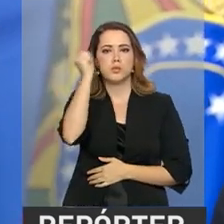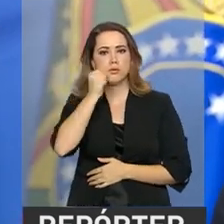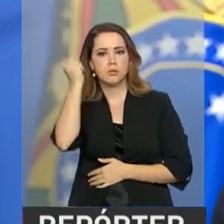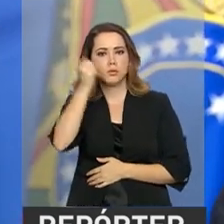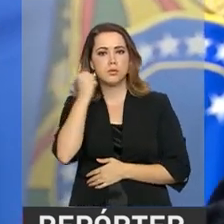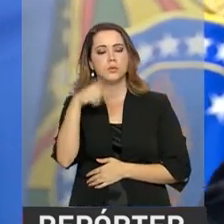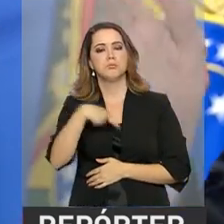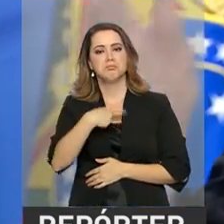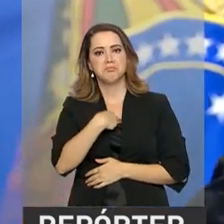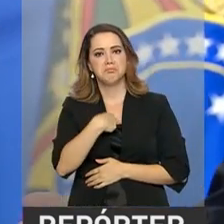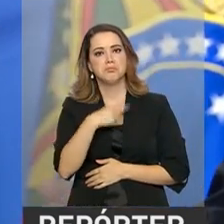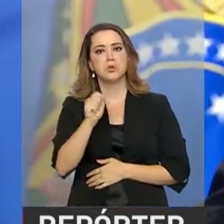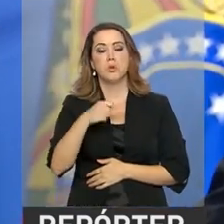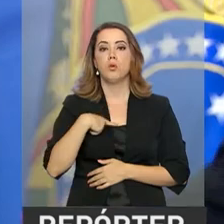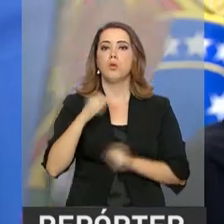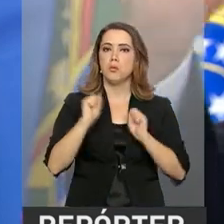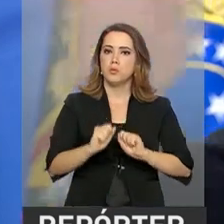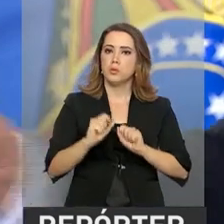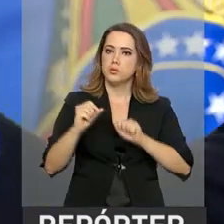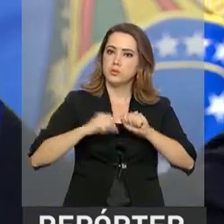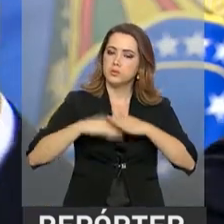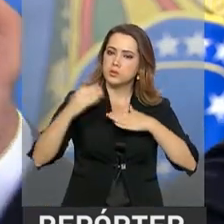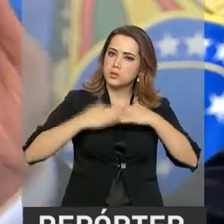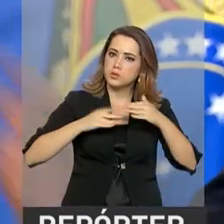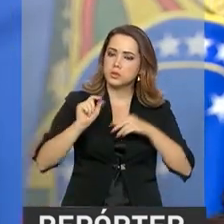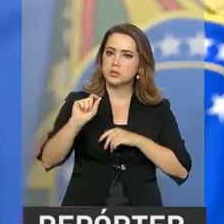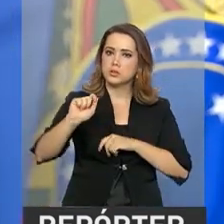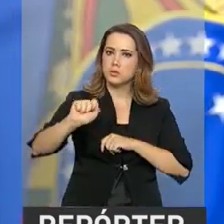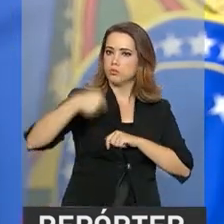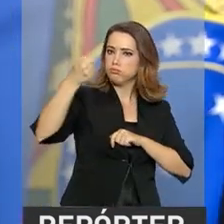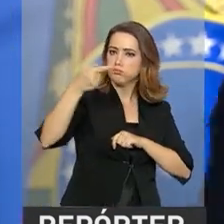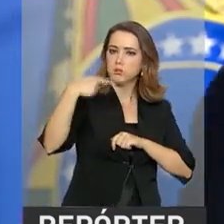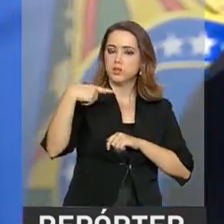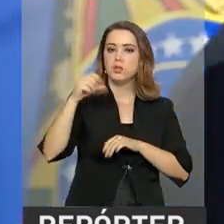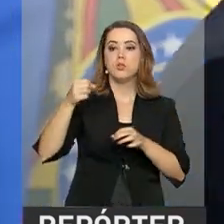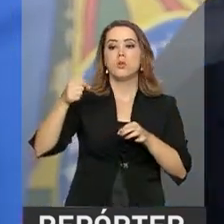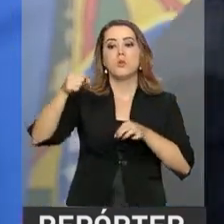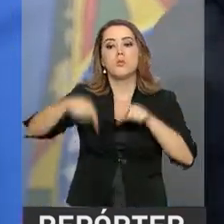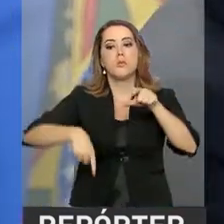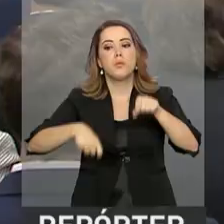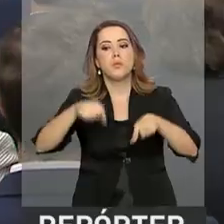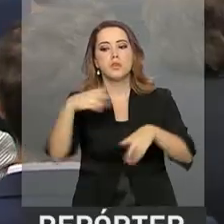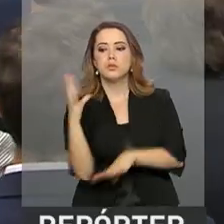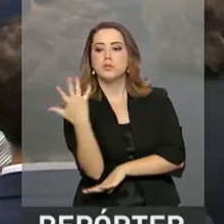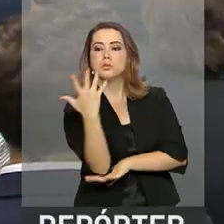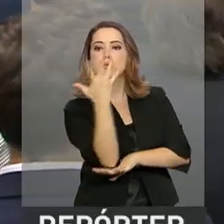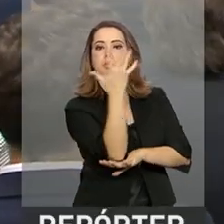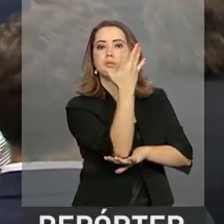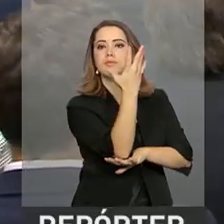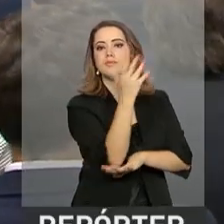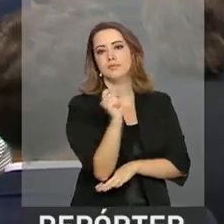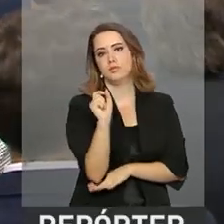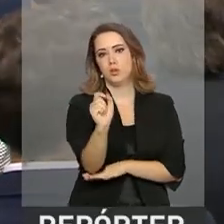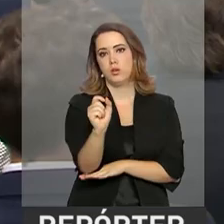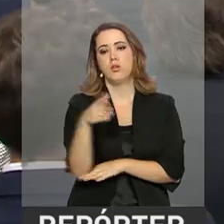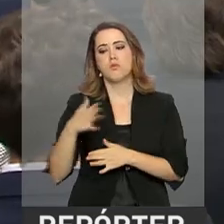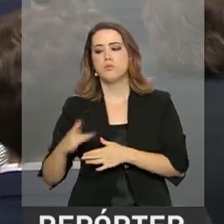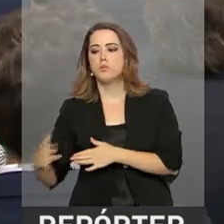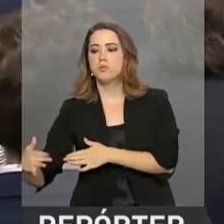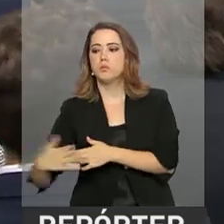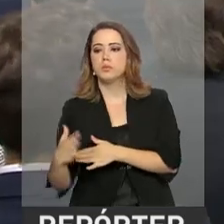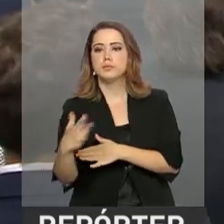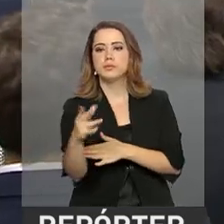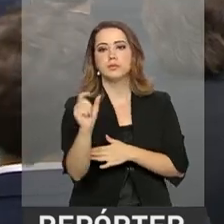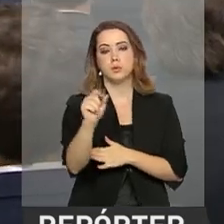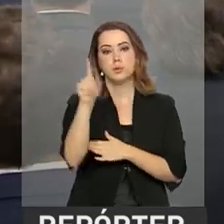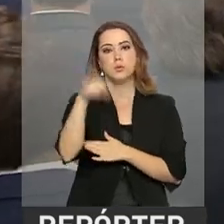fazer um gesto simbólico indo plantar árvores ao longo do São Francisco. Acho que seria um gesto útil